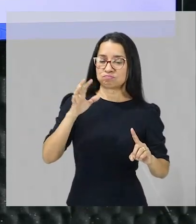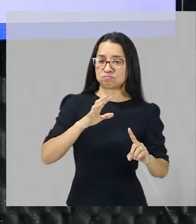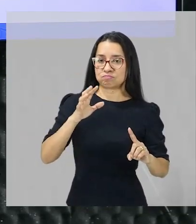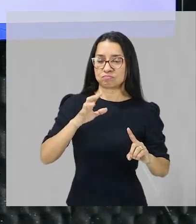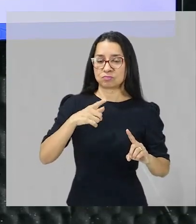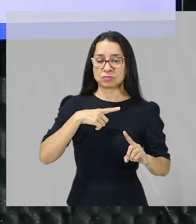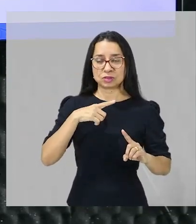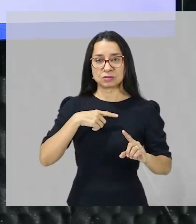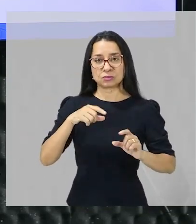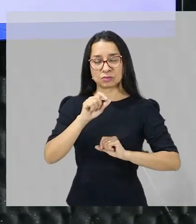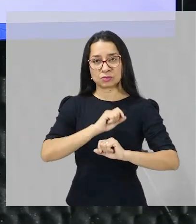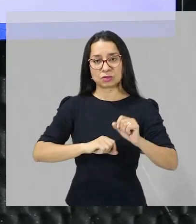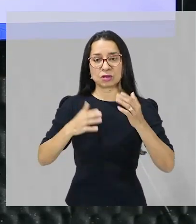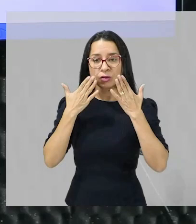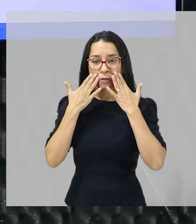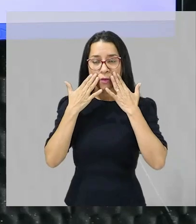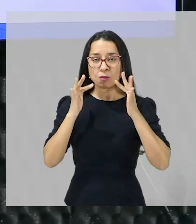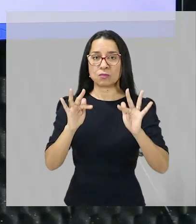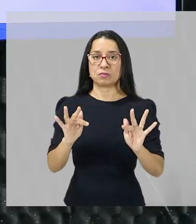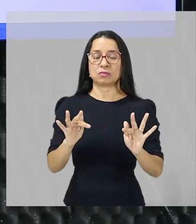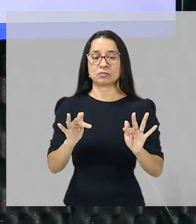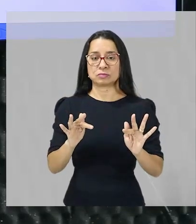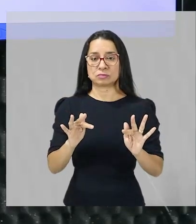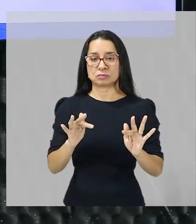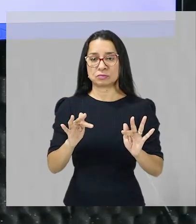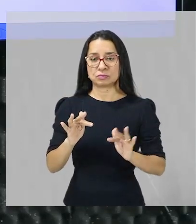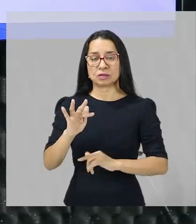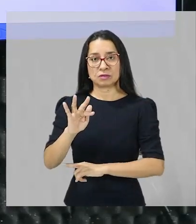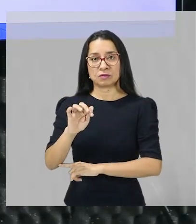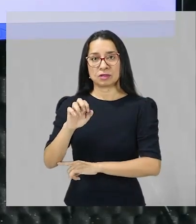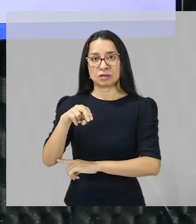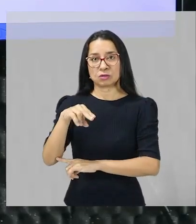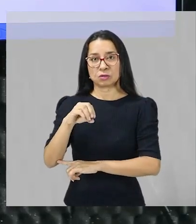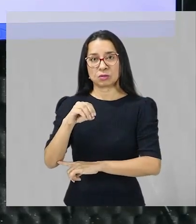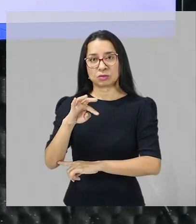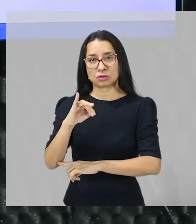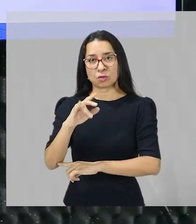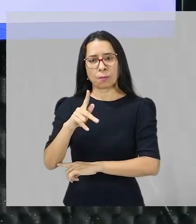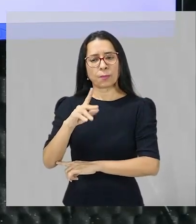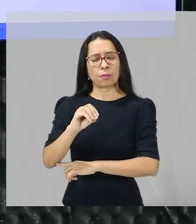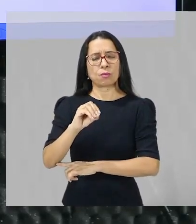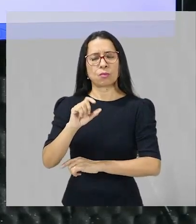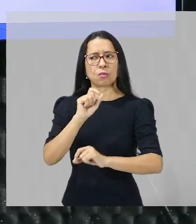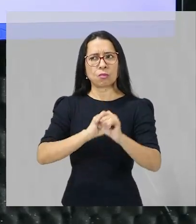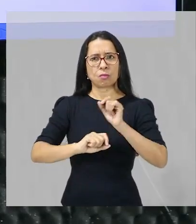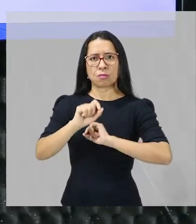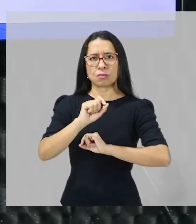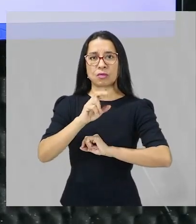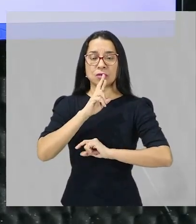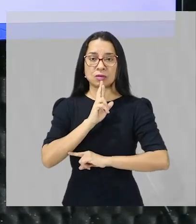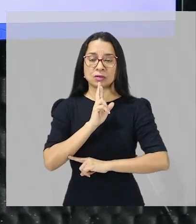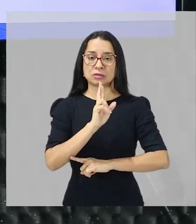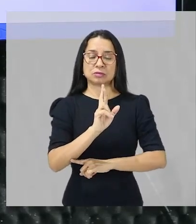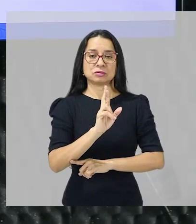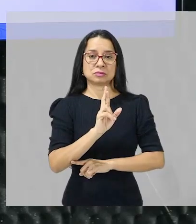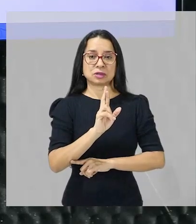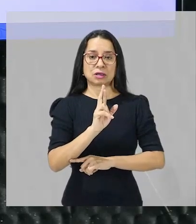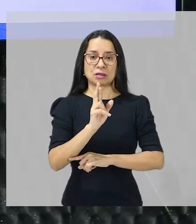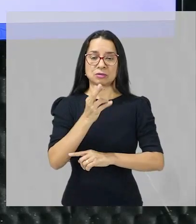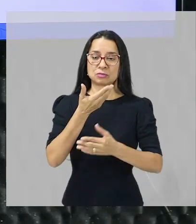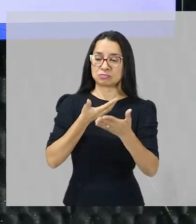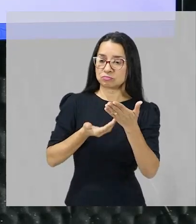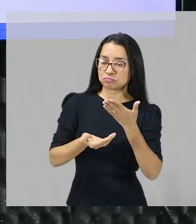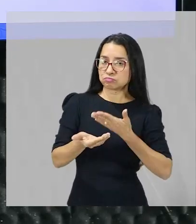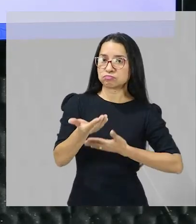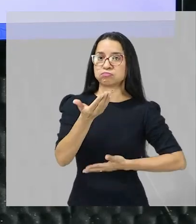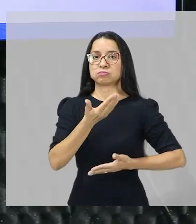de fenótipo. E o que é fenótipo? Fenótipo é o resultado da interação